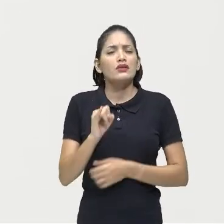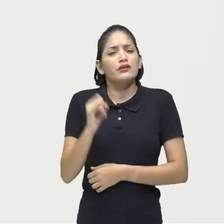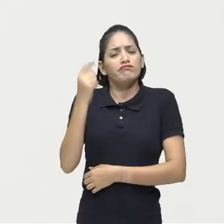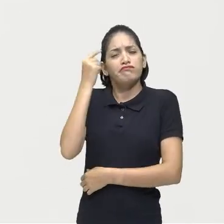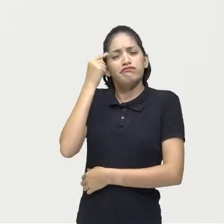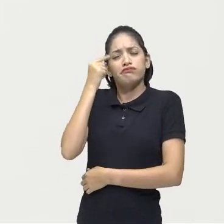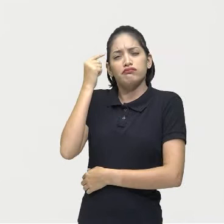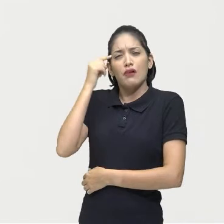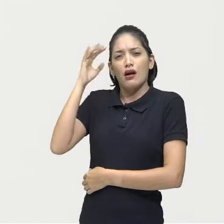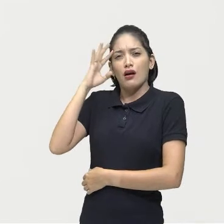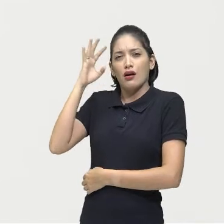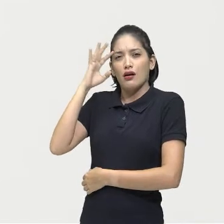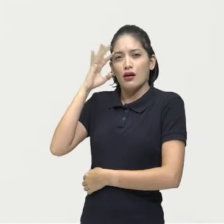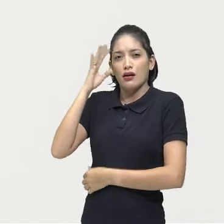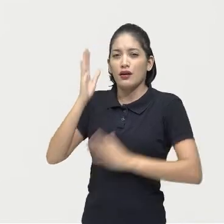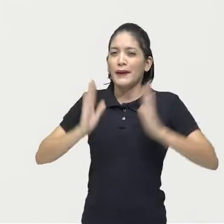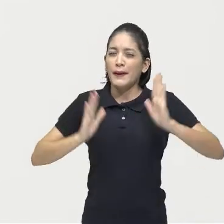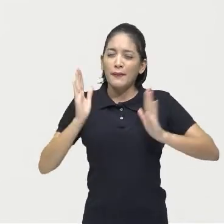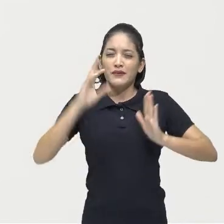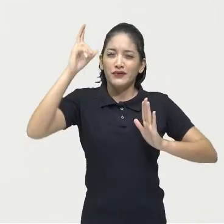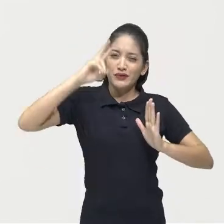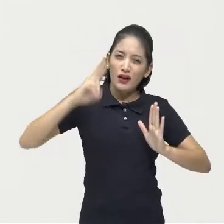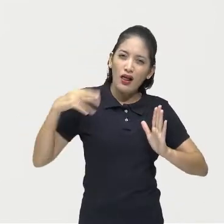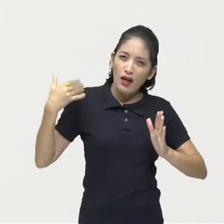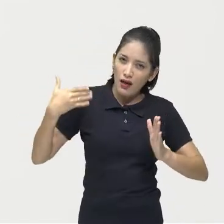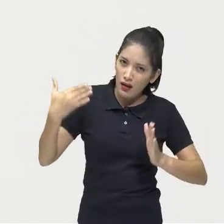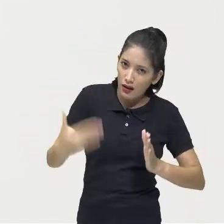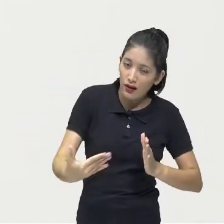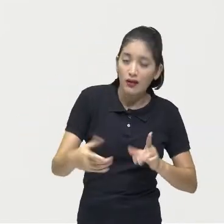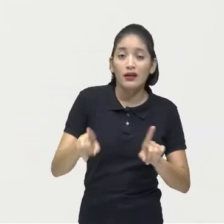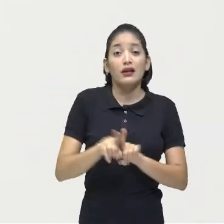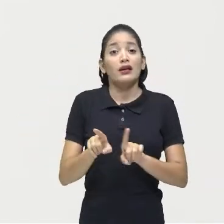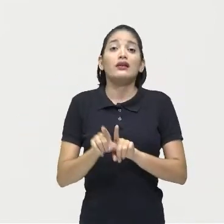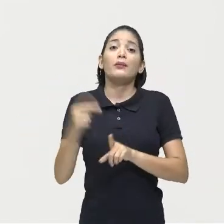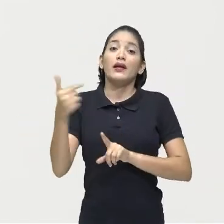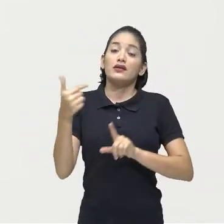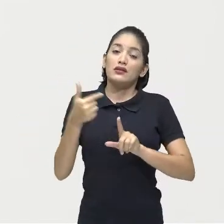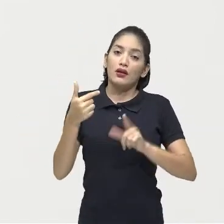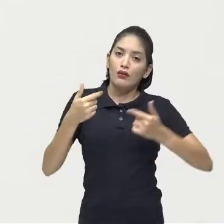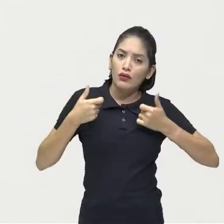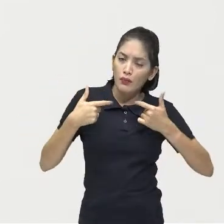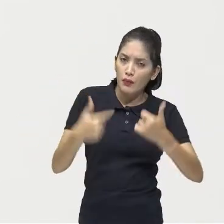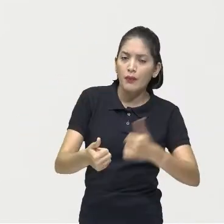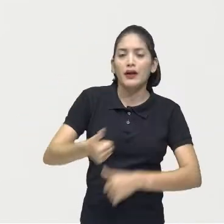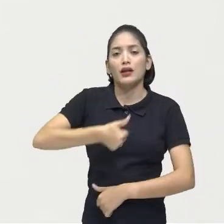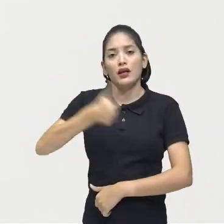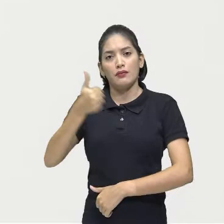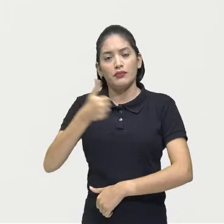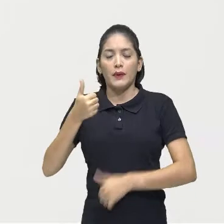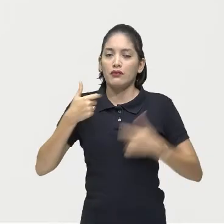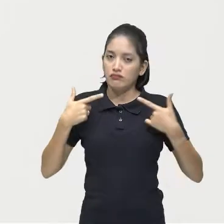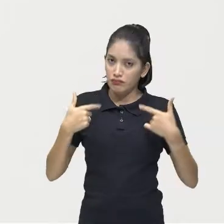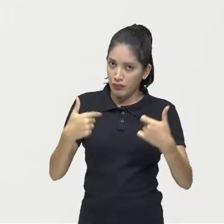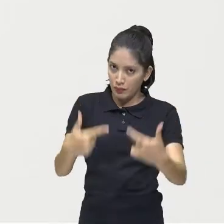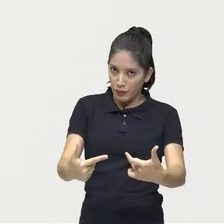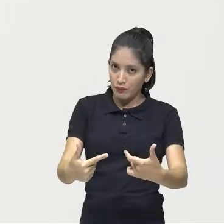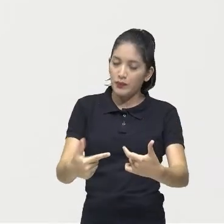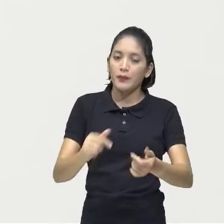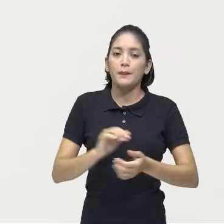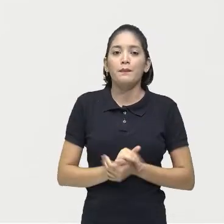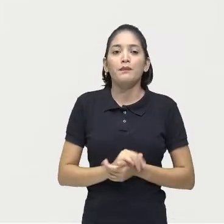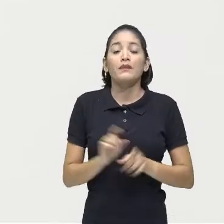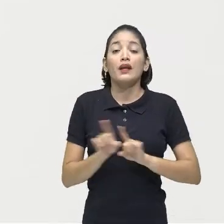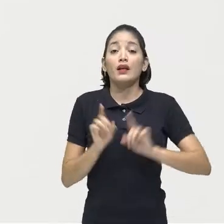para pensar o período histórico aí, período da Segunda Guerra Mundial, Primeira Guerra Mundial, Segunda Guerra Mundial, aí temos